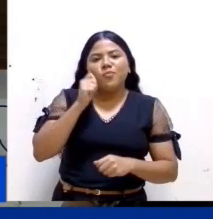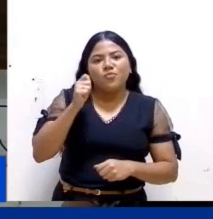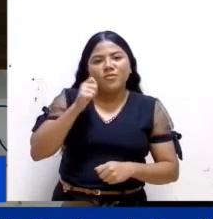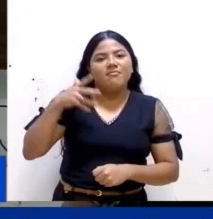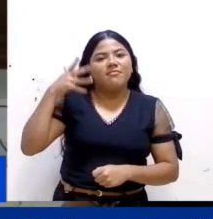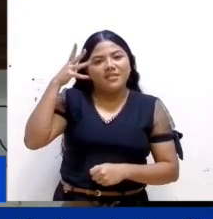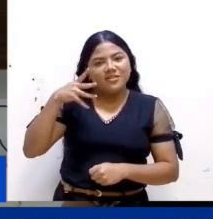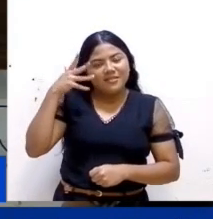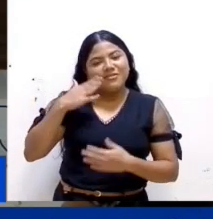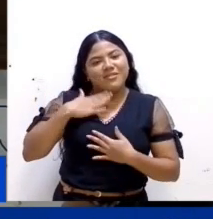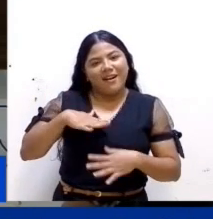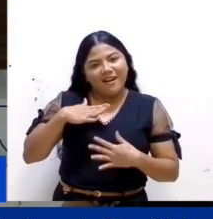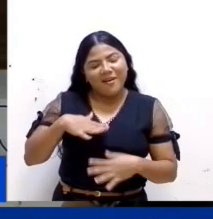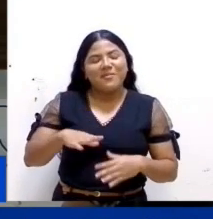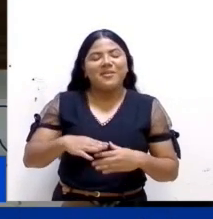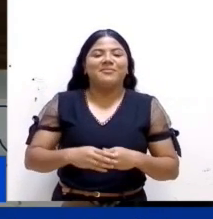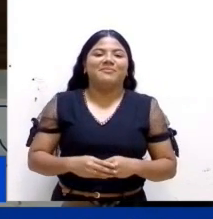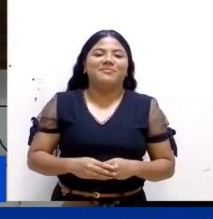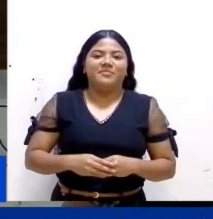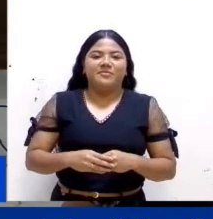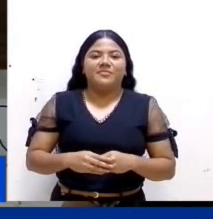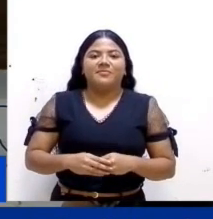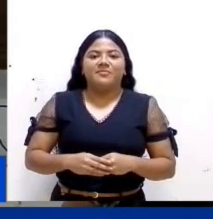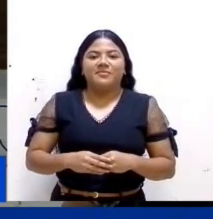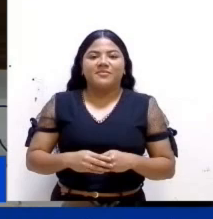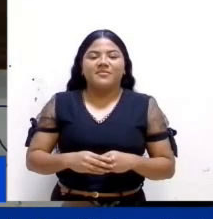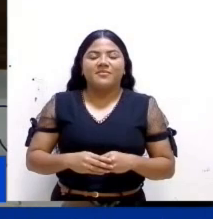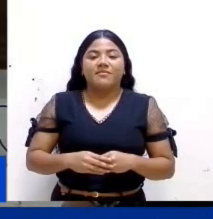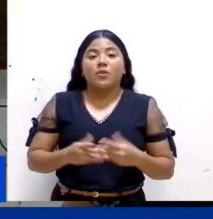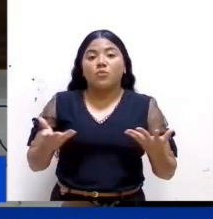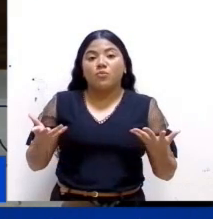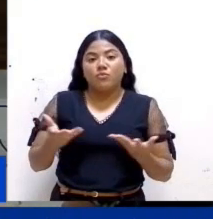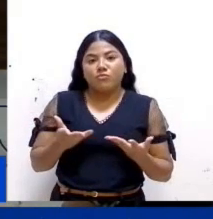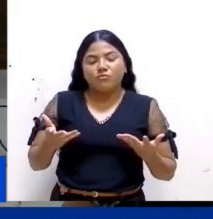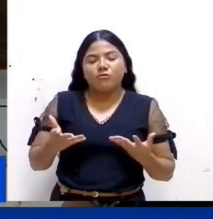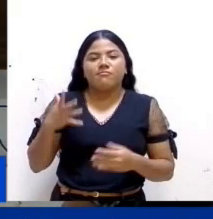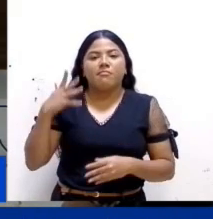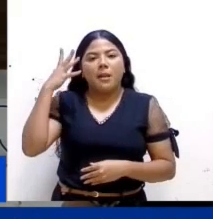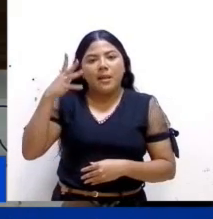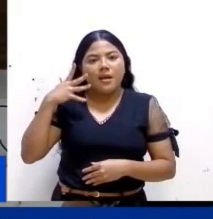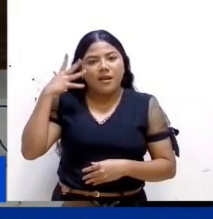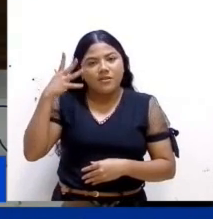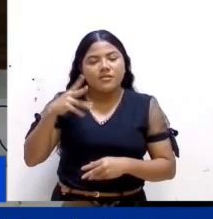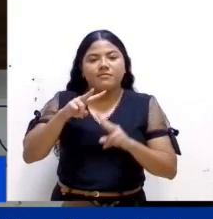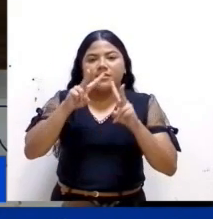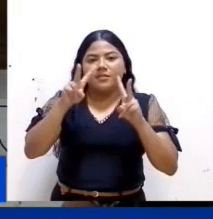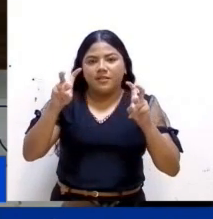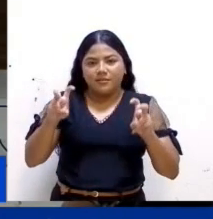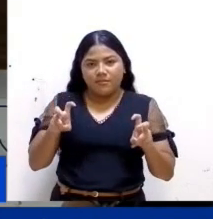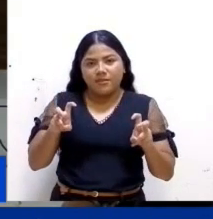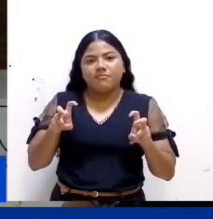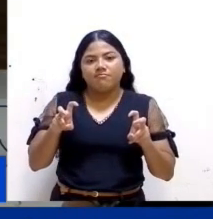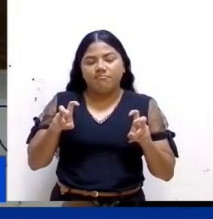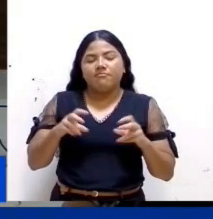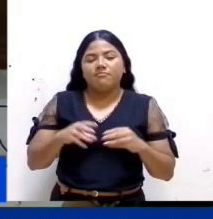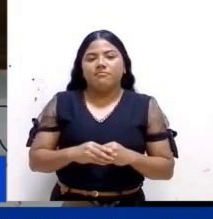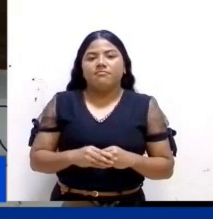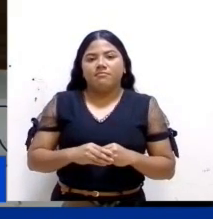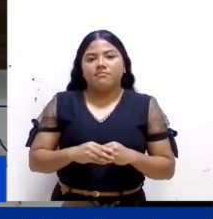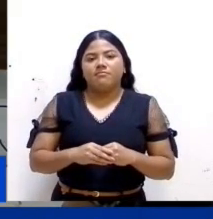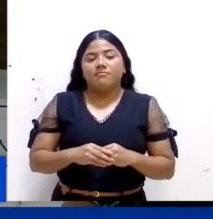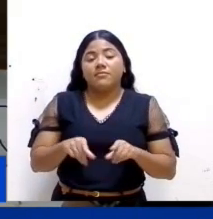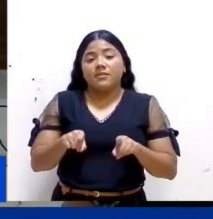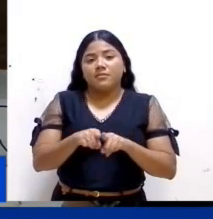curtos, traje a terno azul escuro, sobre Vamos ter camisa outra branca. palestra, que a Marineide vai apresentar aqui a palestrante. E teremos